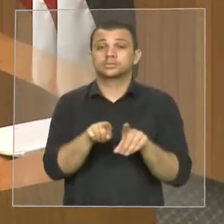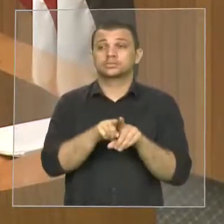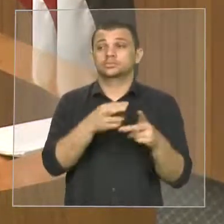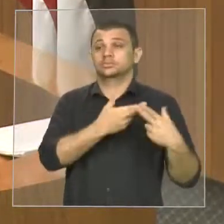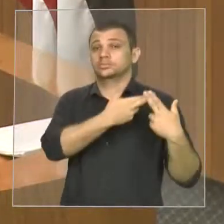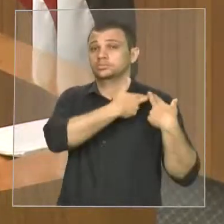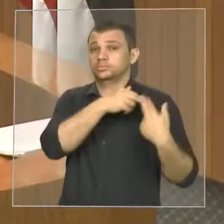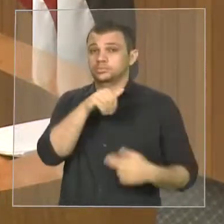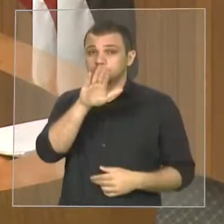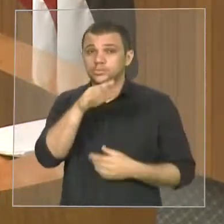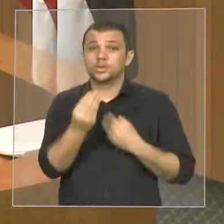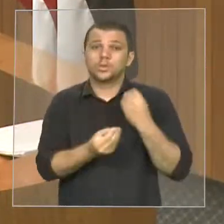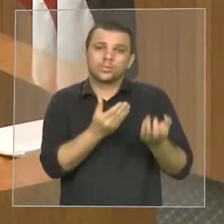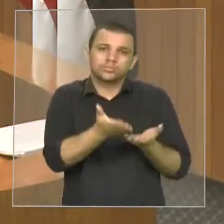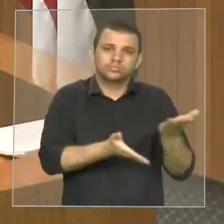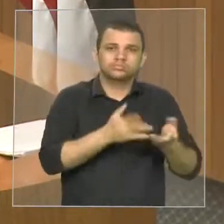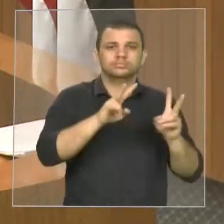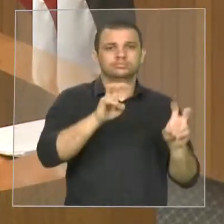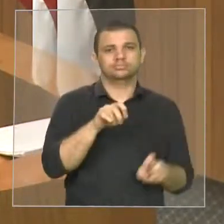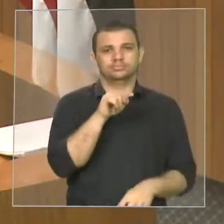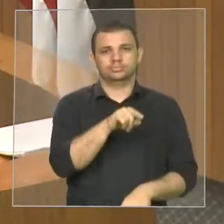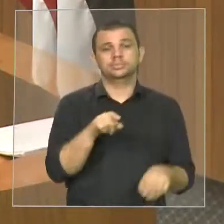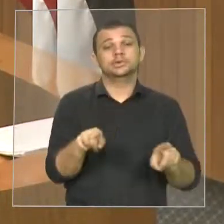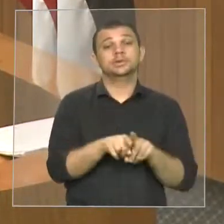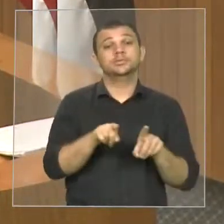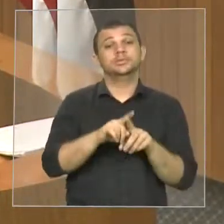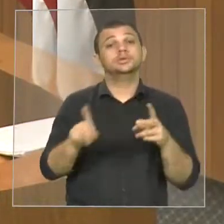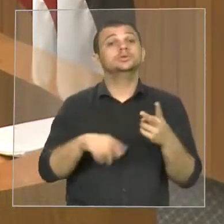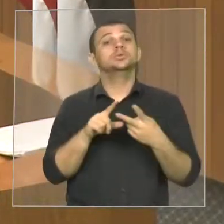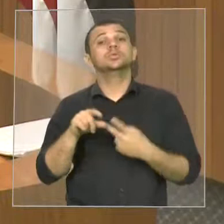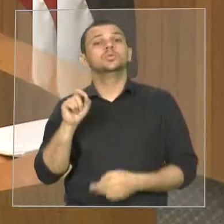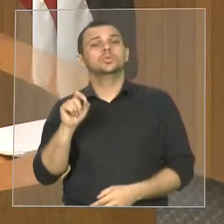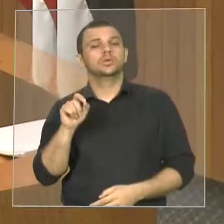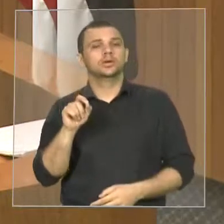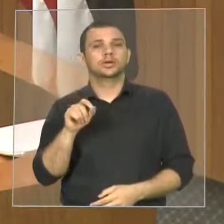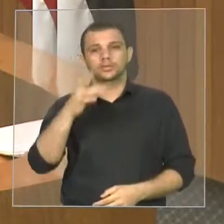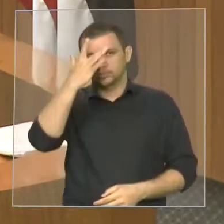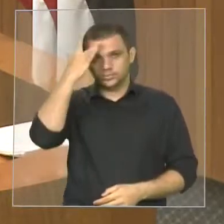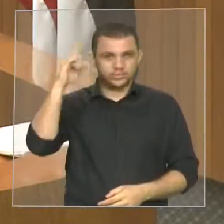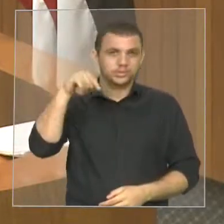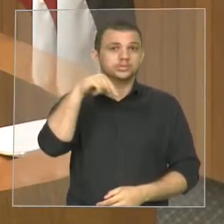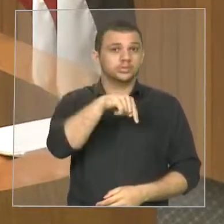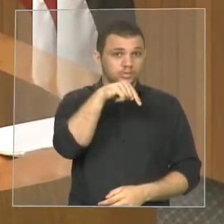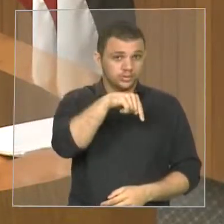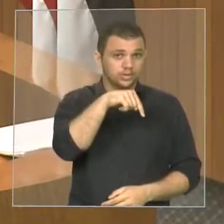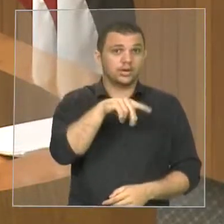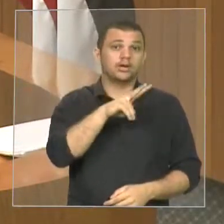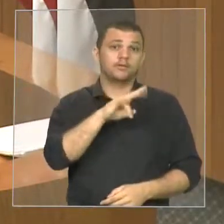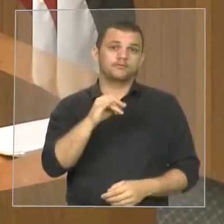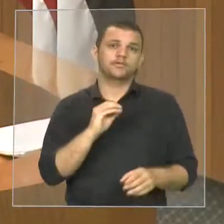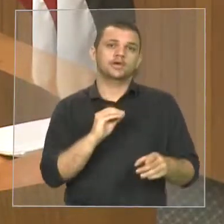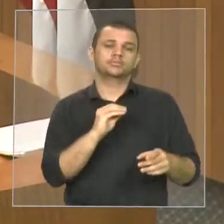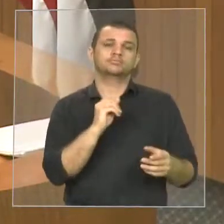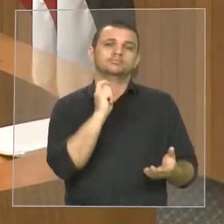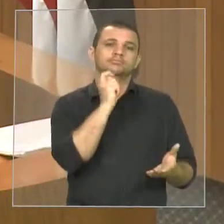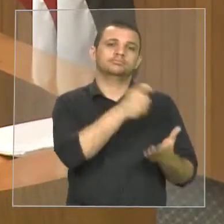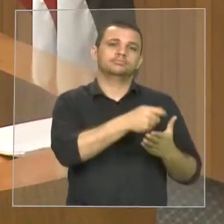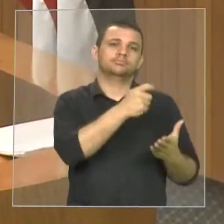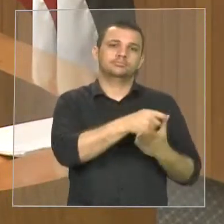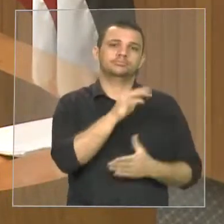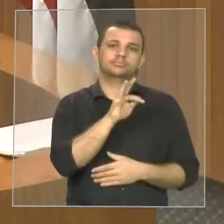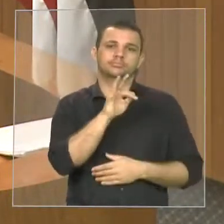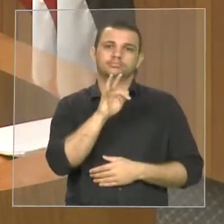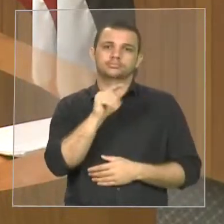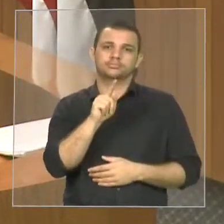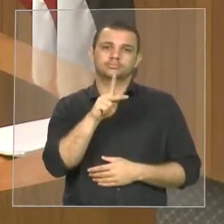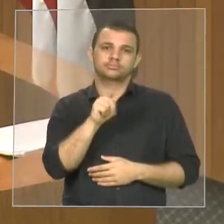responsabilidade no trato. E segundo, ele automaticamente vai ser contribuinte do FEPA e, portanto, ele servirá